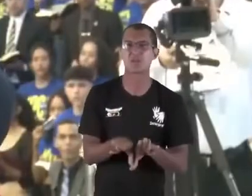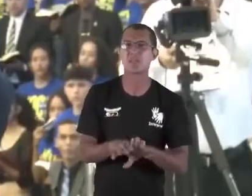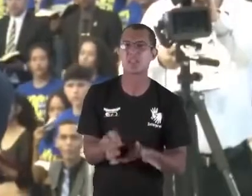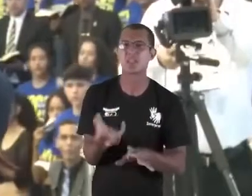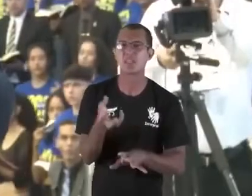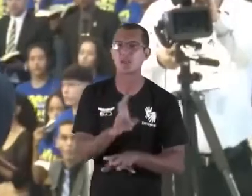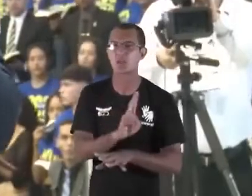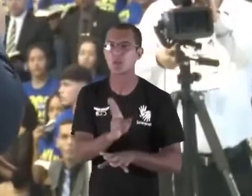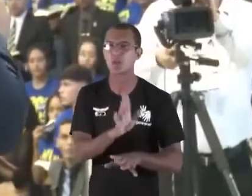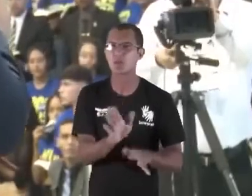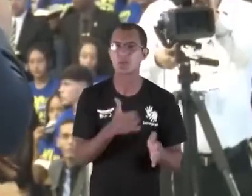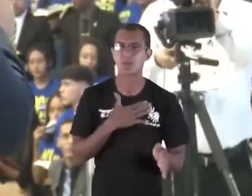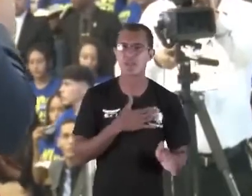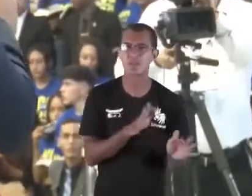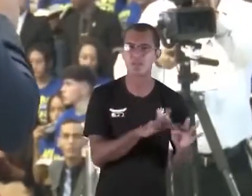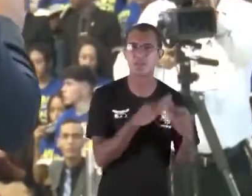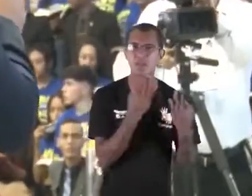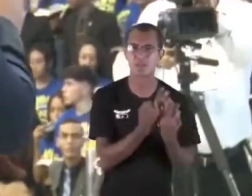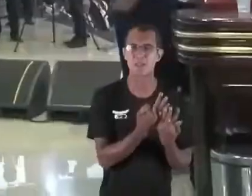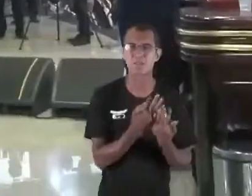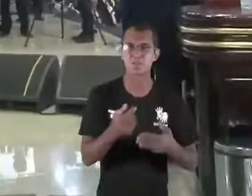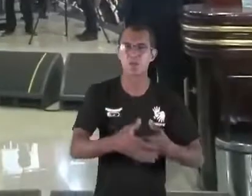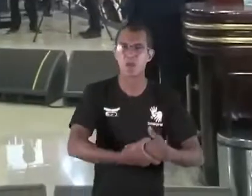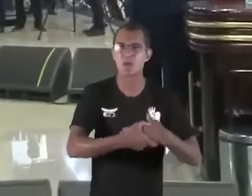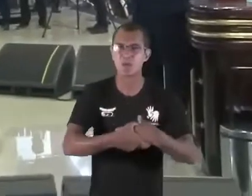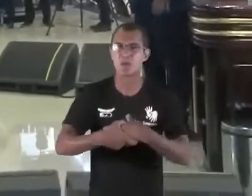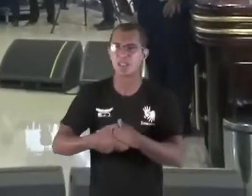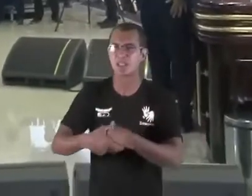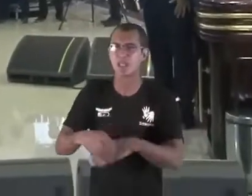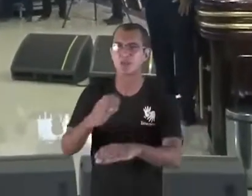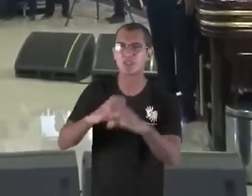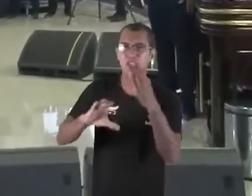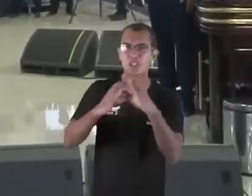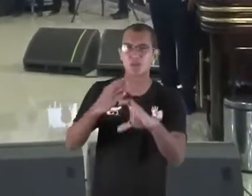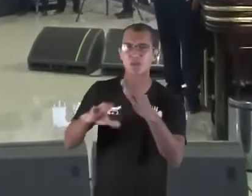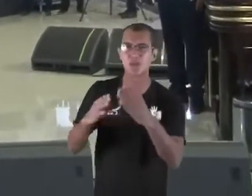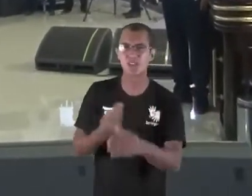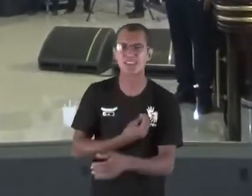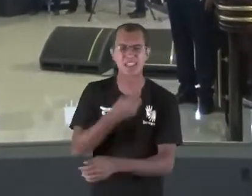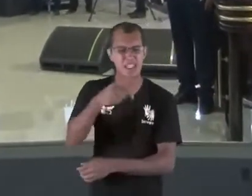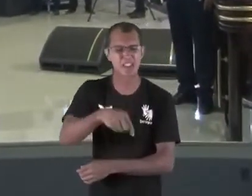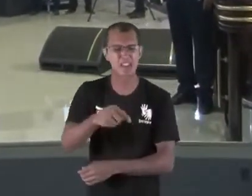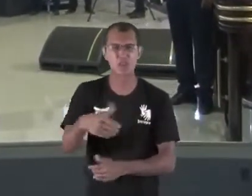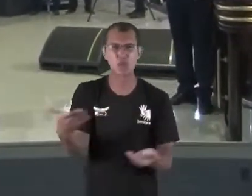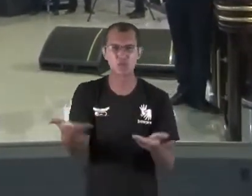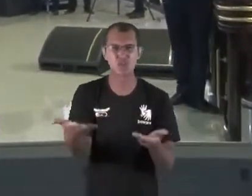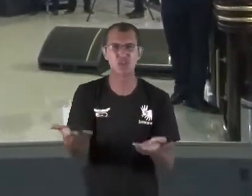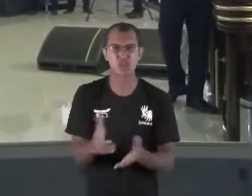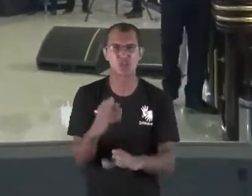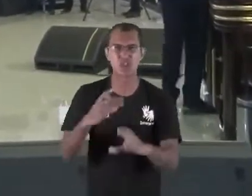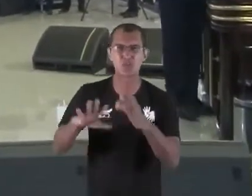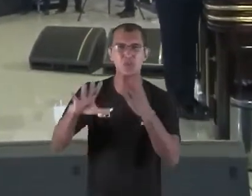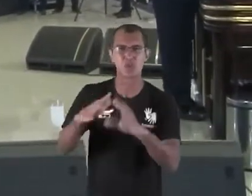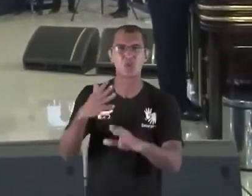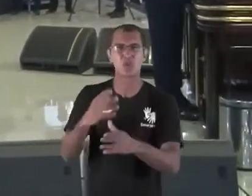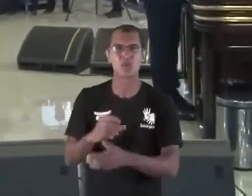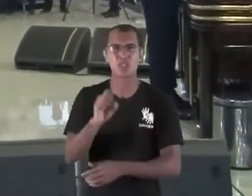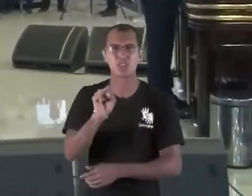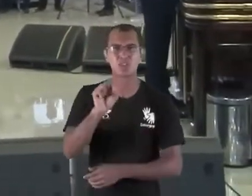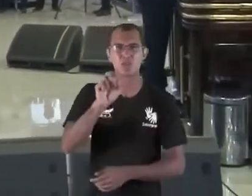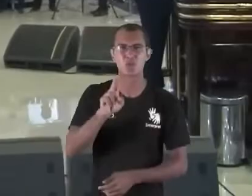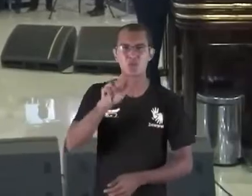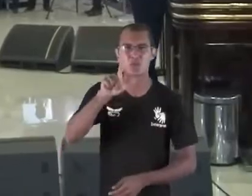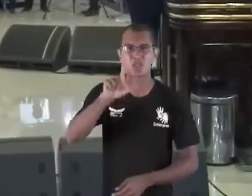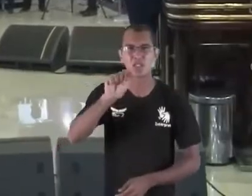nome e em nome da minha família cumprimentar os cantores que abrilhantam esta programação. Cantora Sulamita